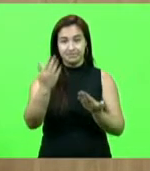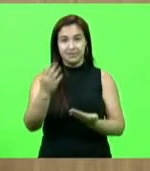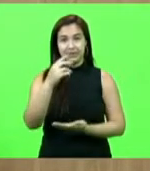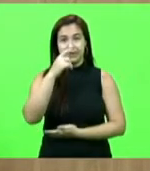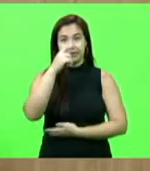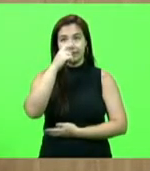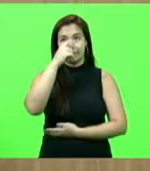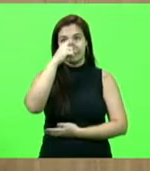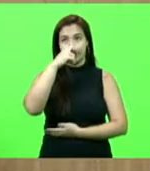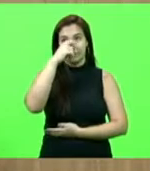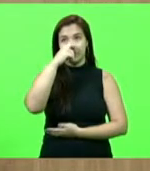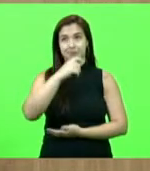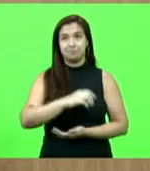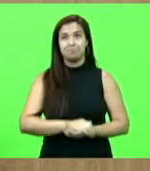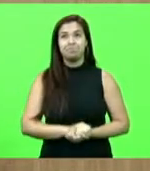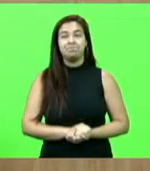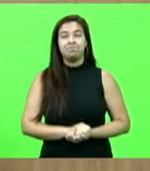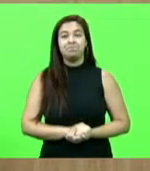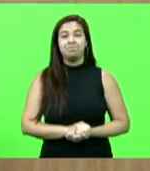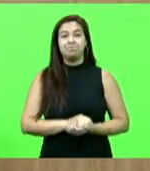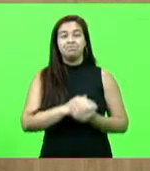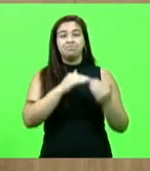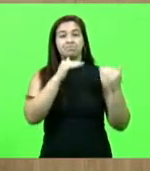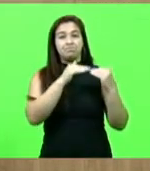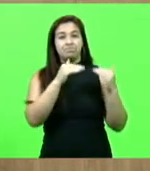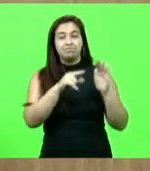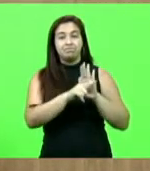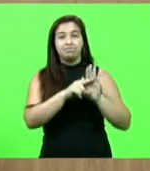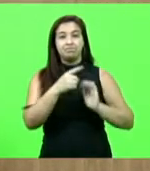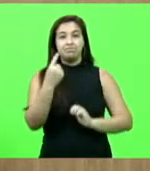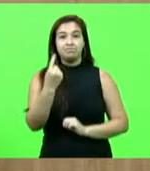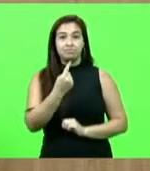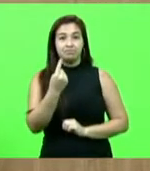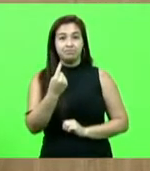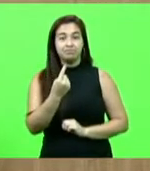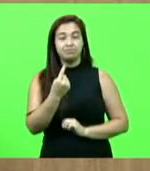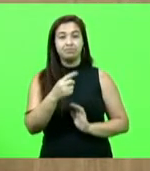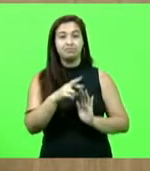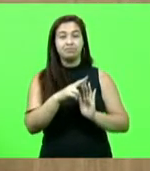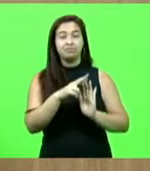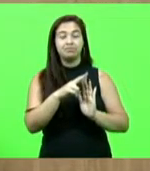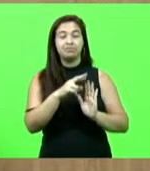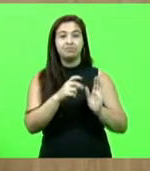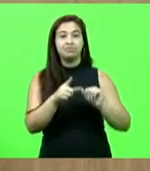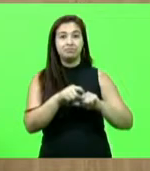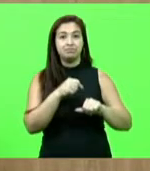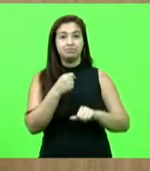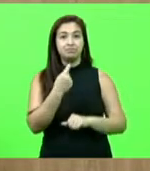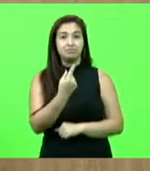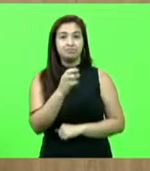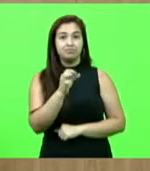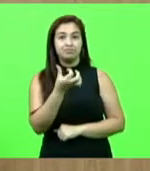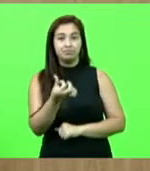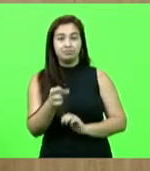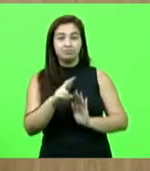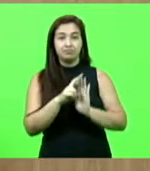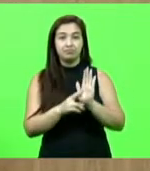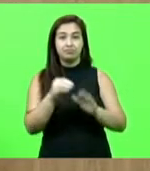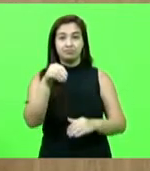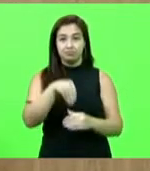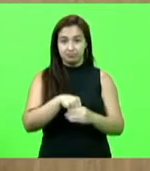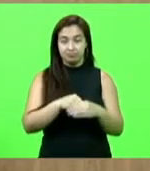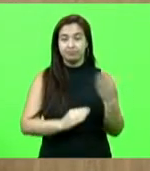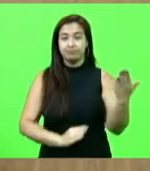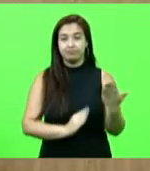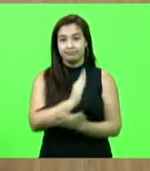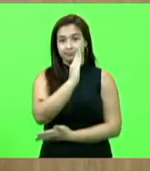Em consonância com o parágrafo 1º do artigo 106 do Regimento Interno, dou a